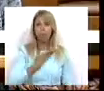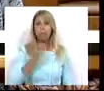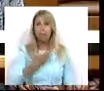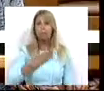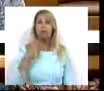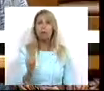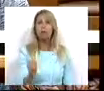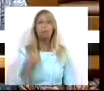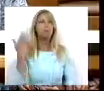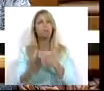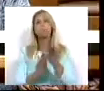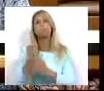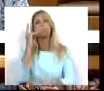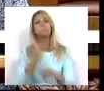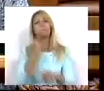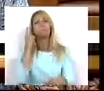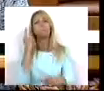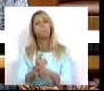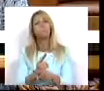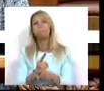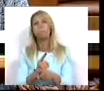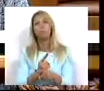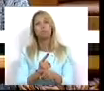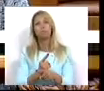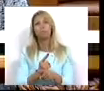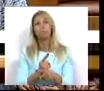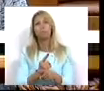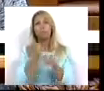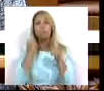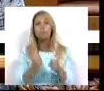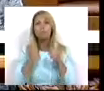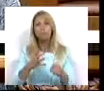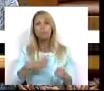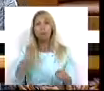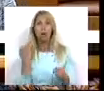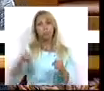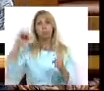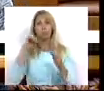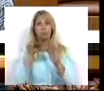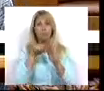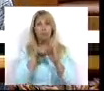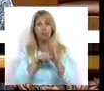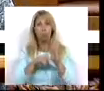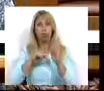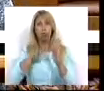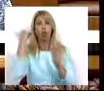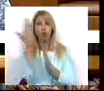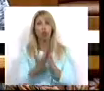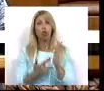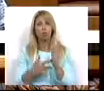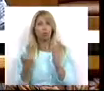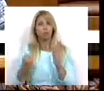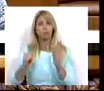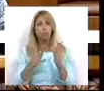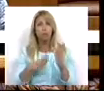CDS continuam grosseiramente a insistir na violação desses princípios constitucionais, como se para